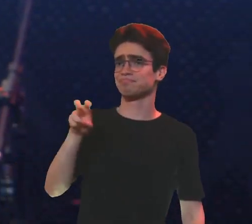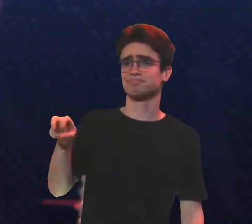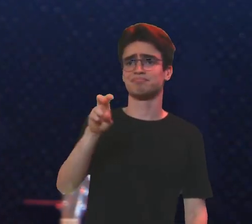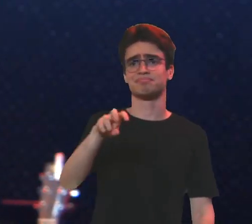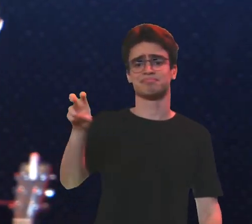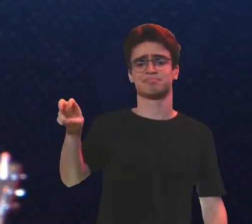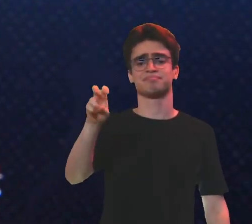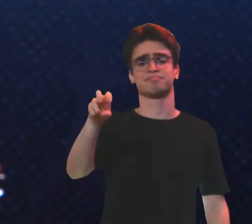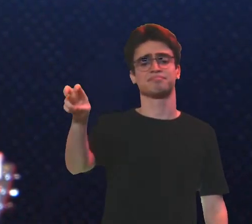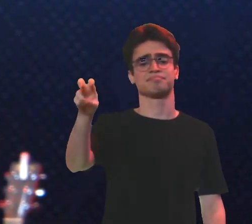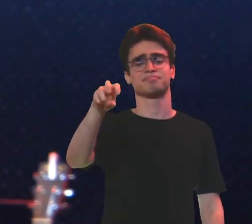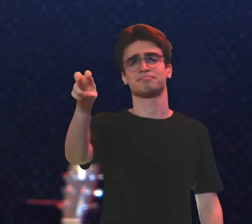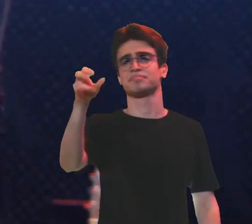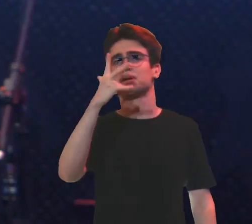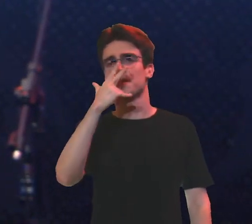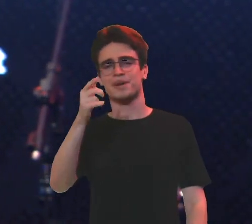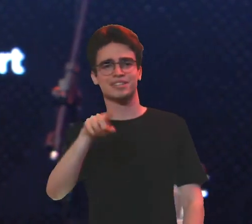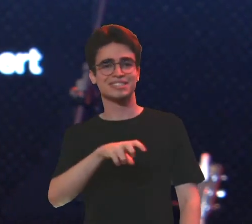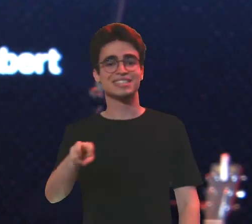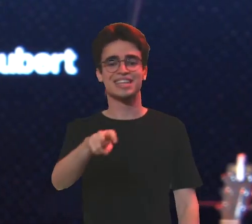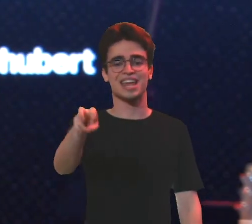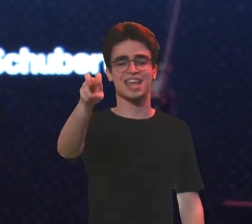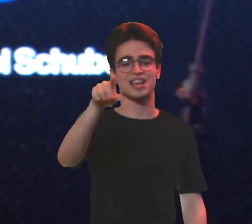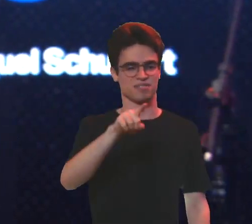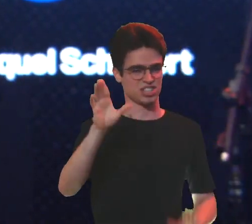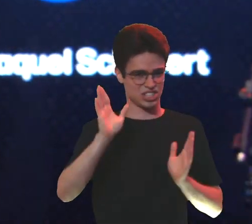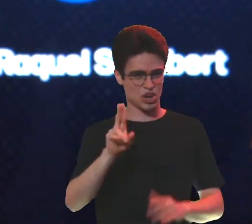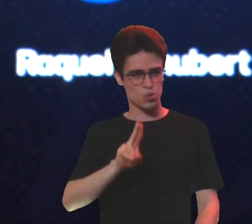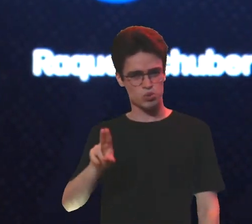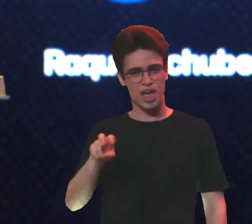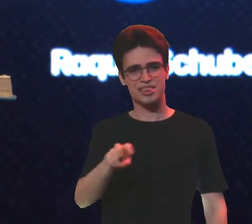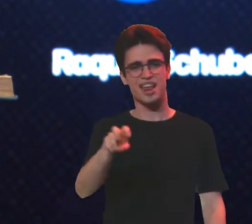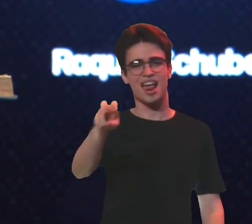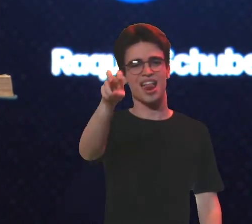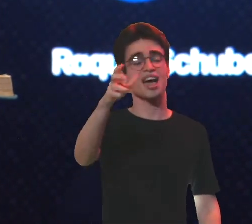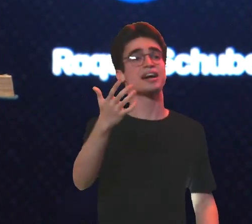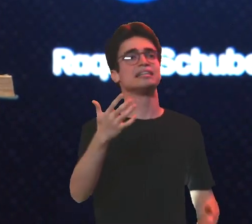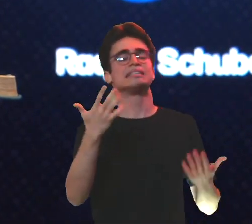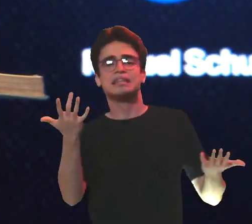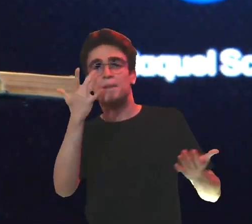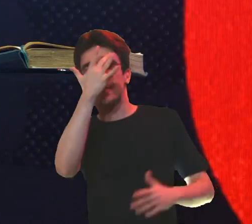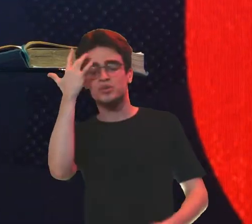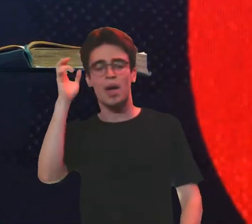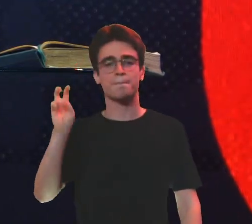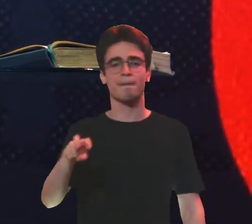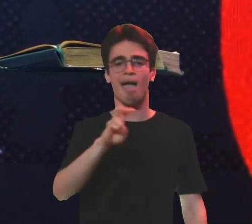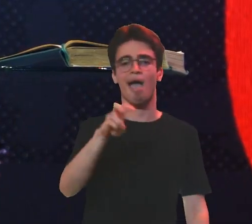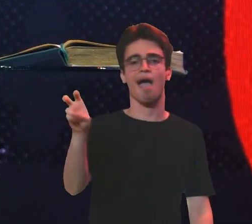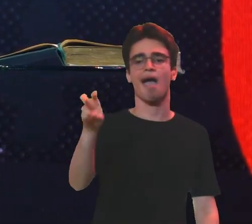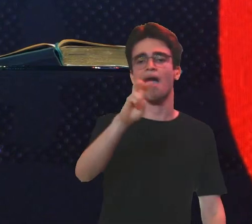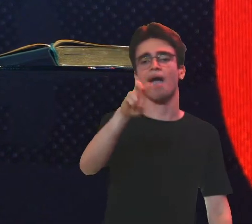caminhada ali, como se fosse uma trilha, não sei quem já fez trilha aí. O peregrino é uma pessoa que está nessa jornada. É uma